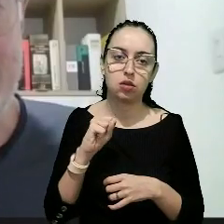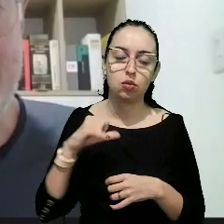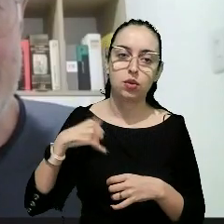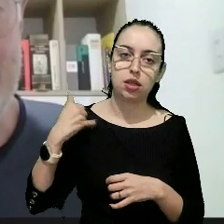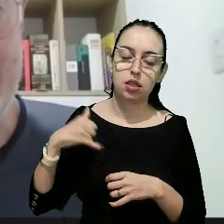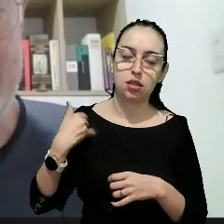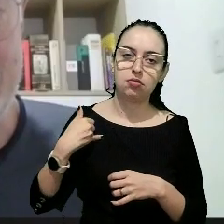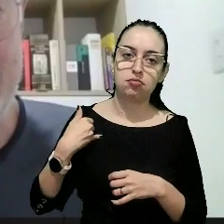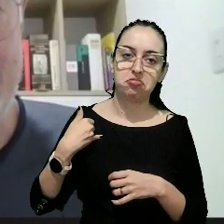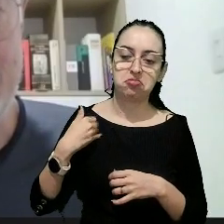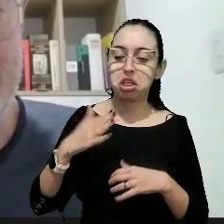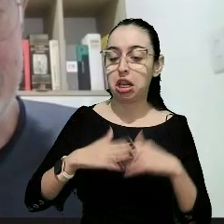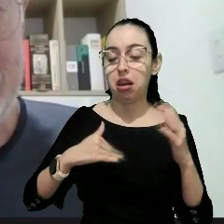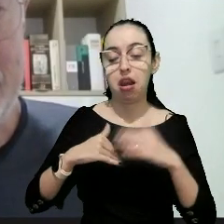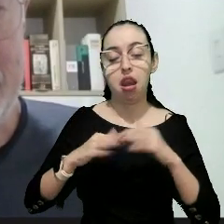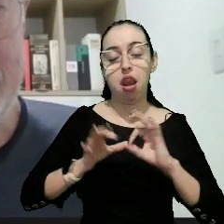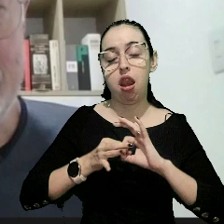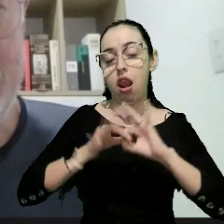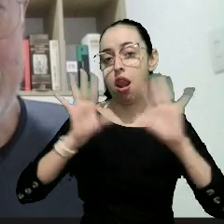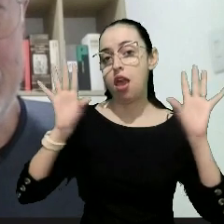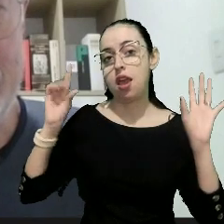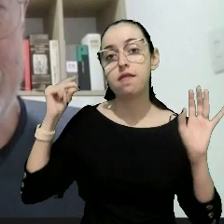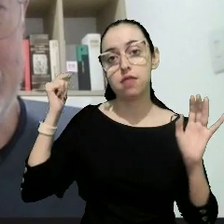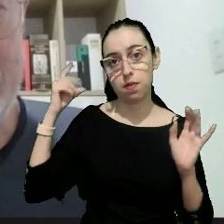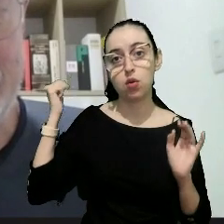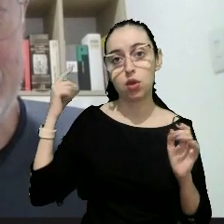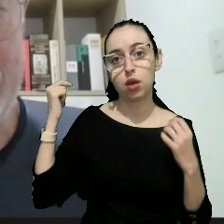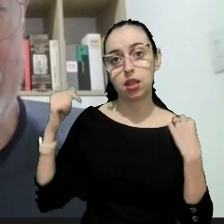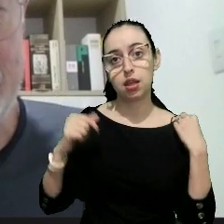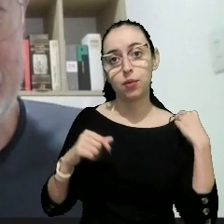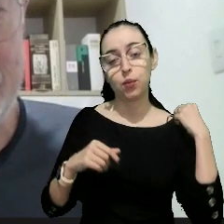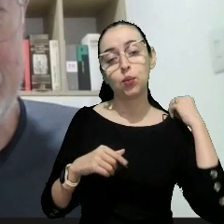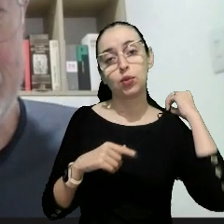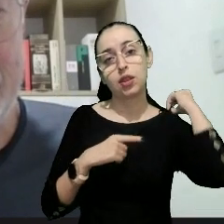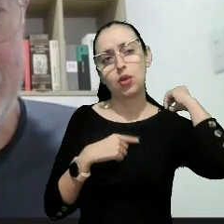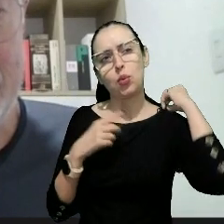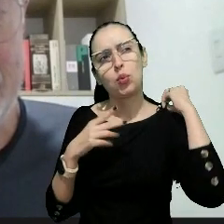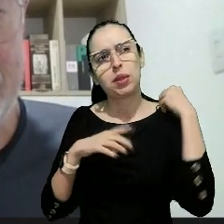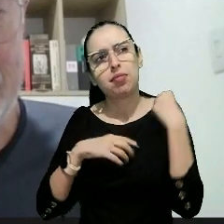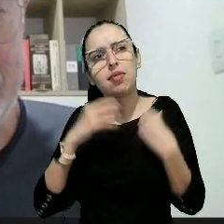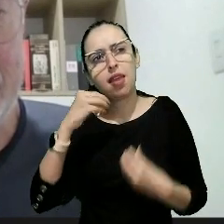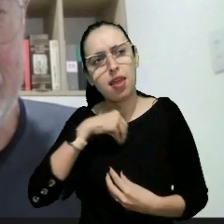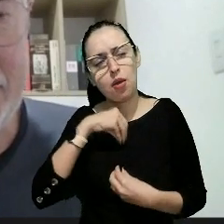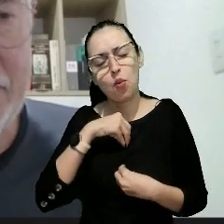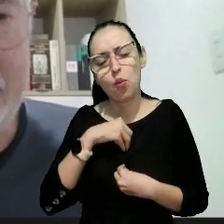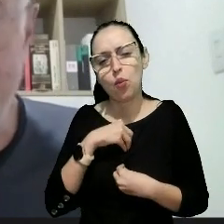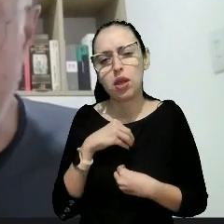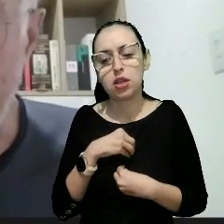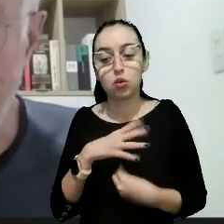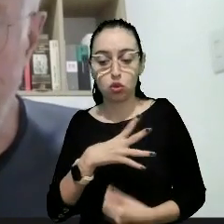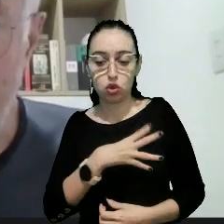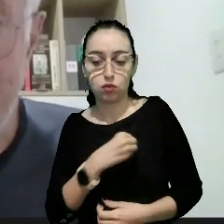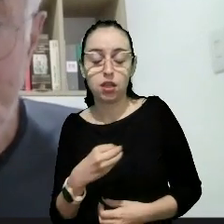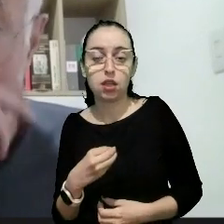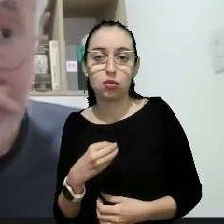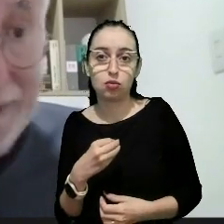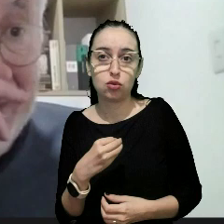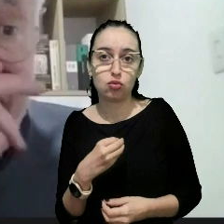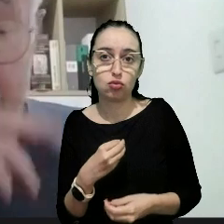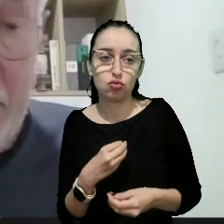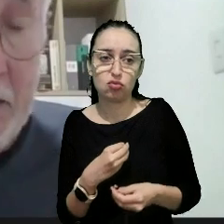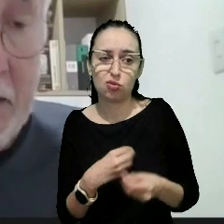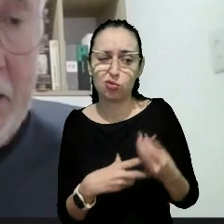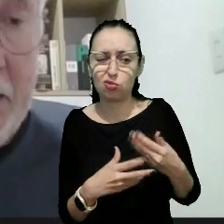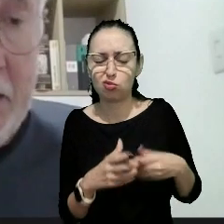mulher de 68 anos, e independente há muito tempo, eu ainda vejo